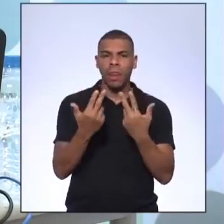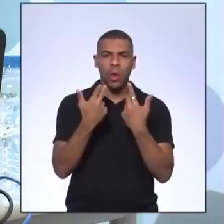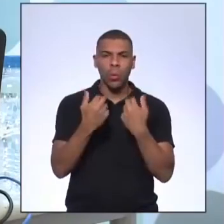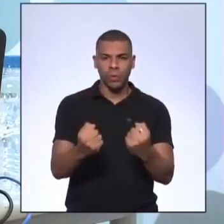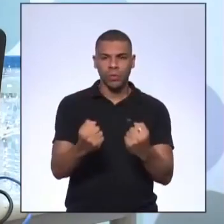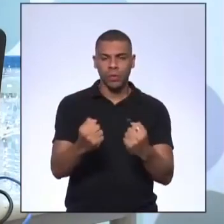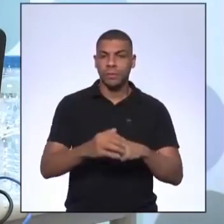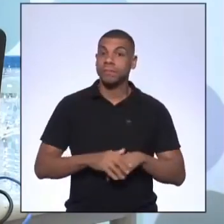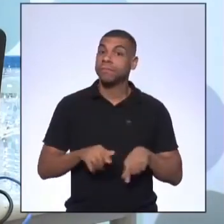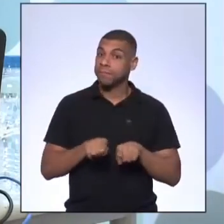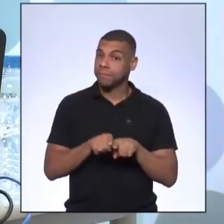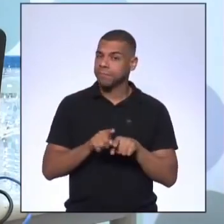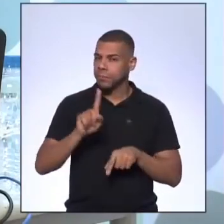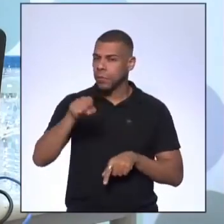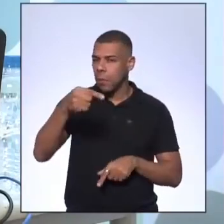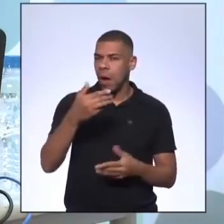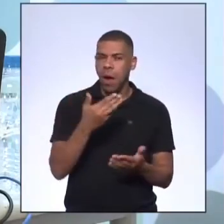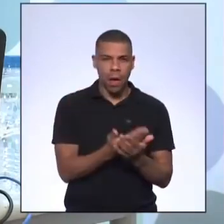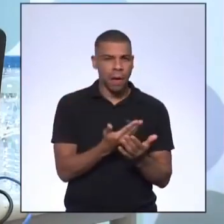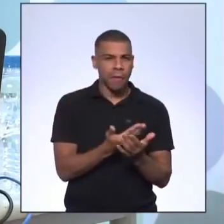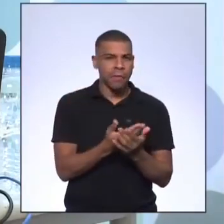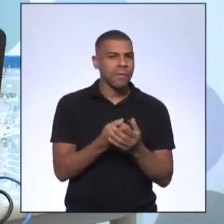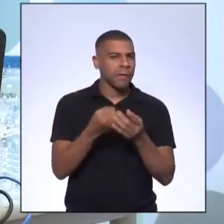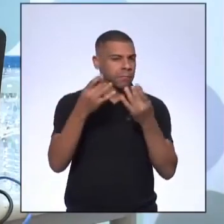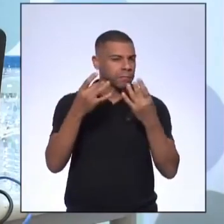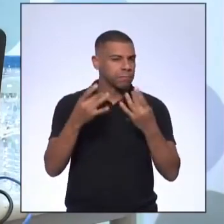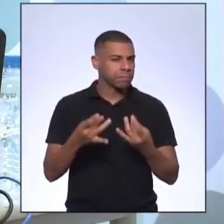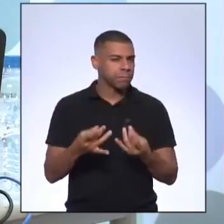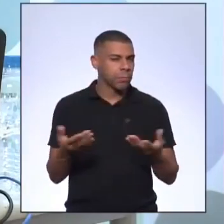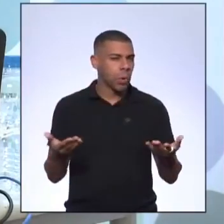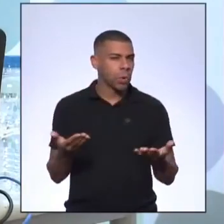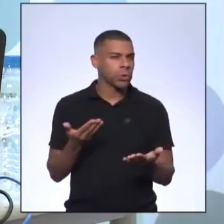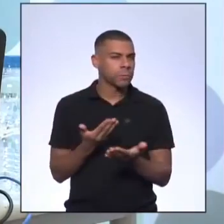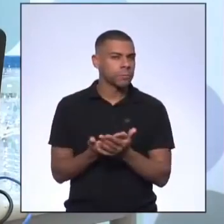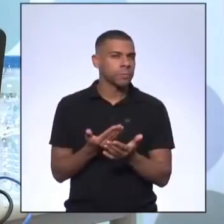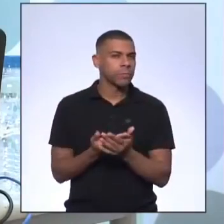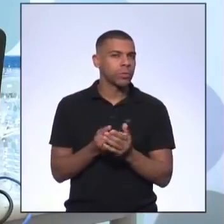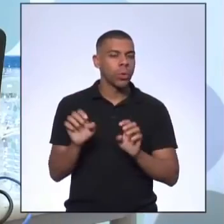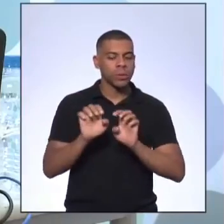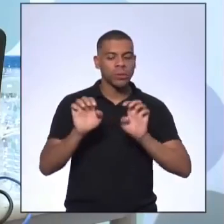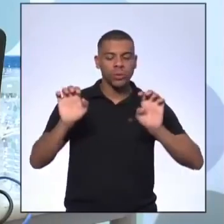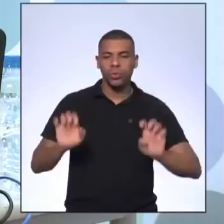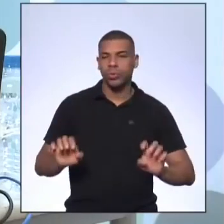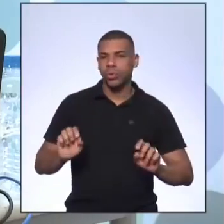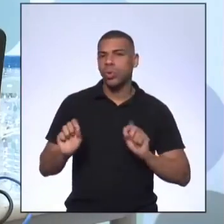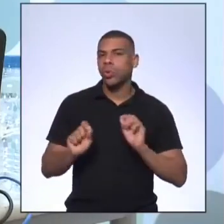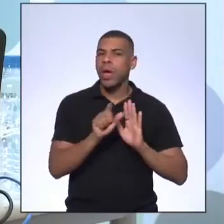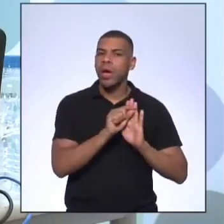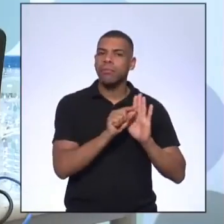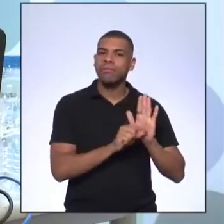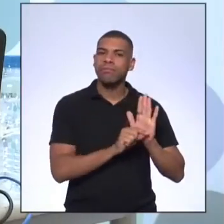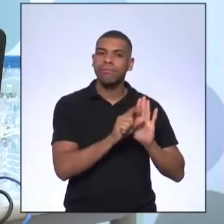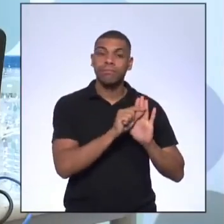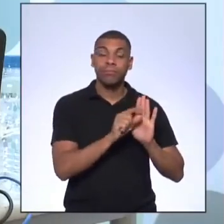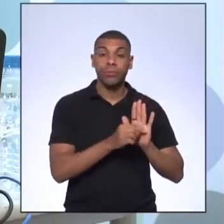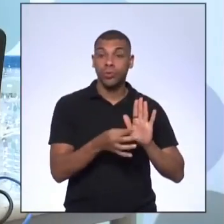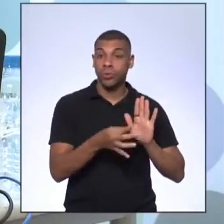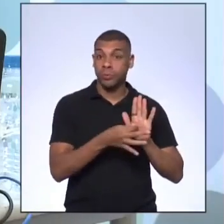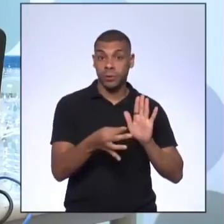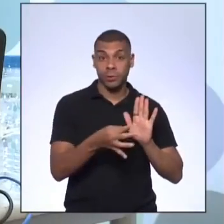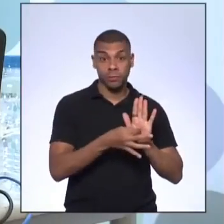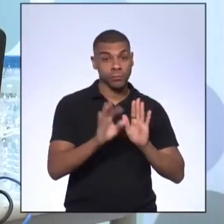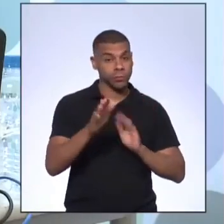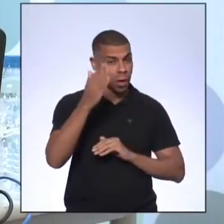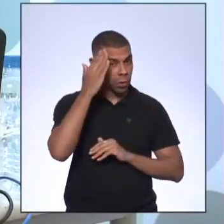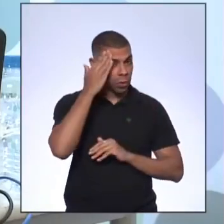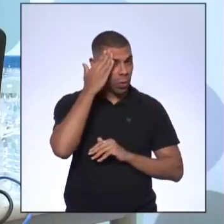gente vai comentar sobre isso também em uma aula, mas eu vou ater hoje a estrutura do artigo de opinião, que vocês já conhecem, mas